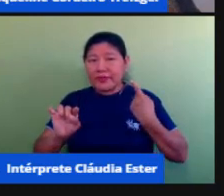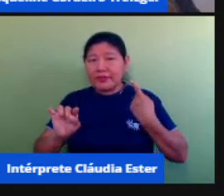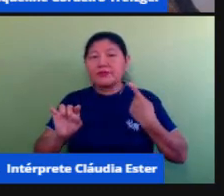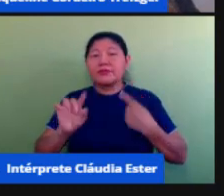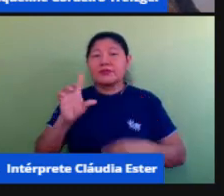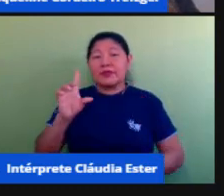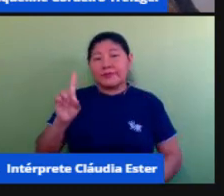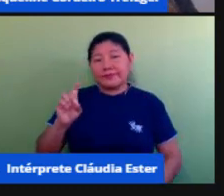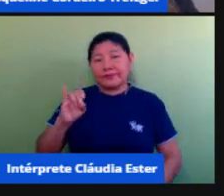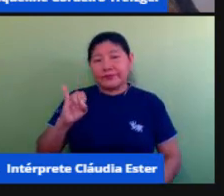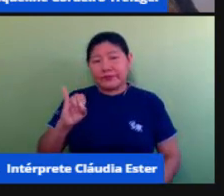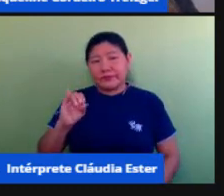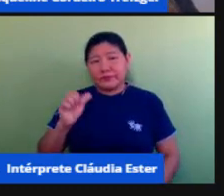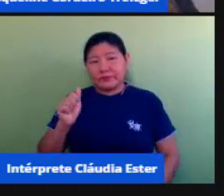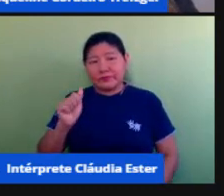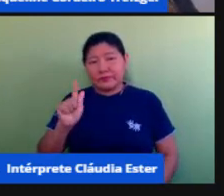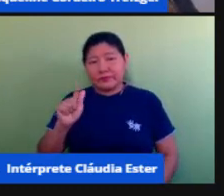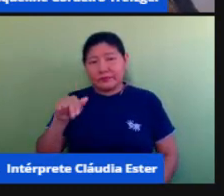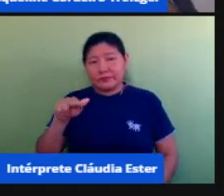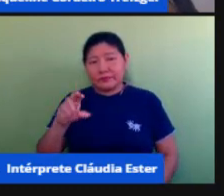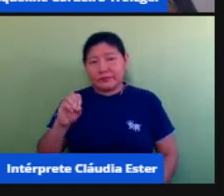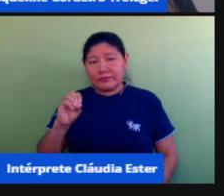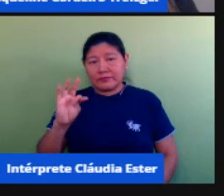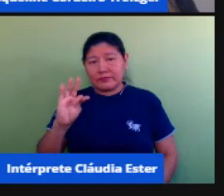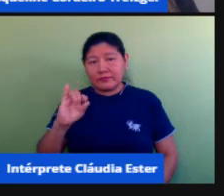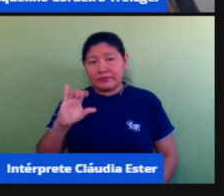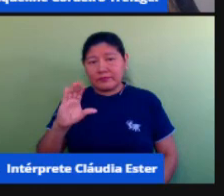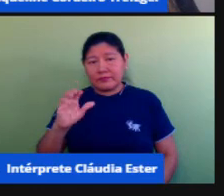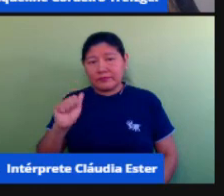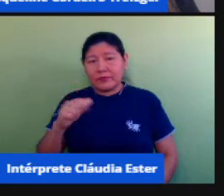alunos precisam dominar o conteúdo de avaliação comparativa.